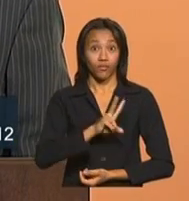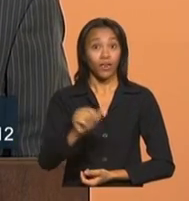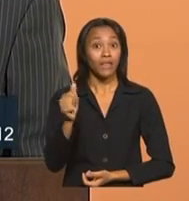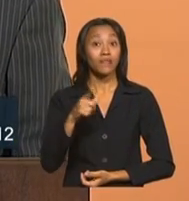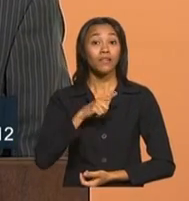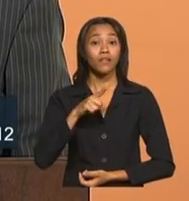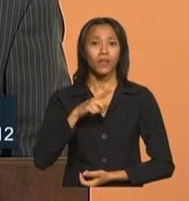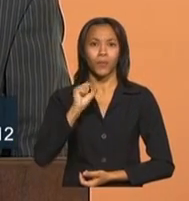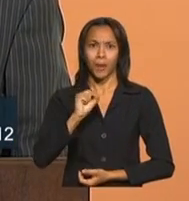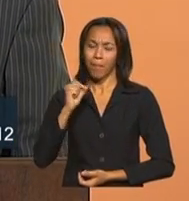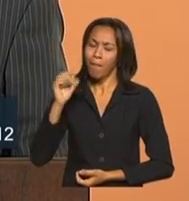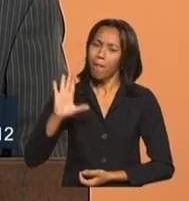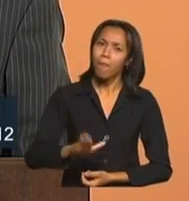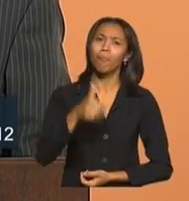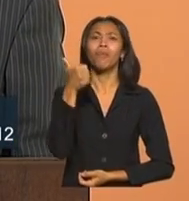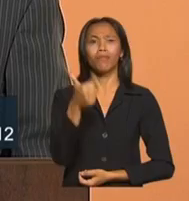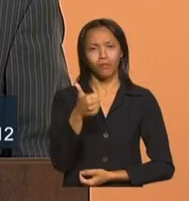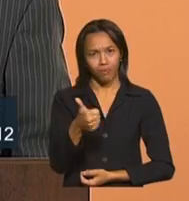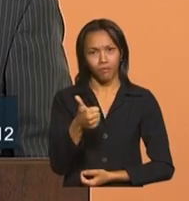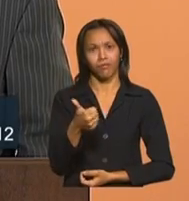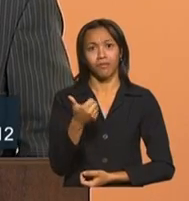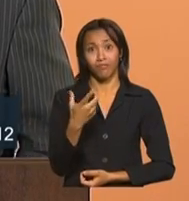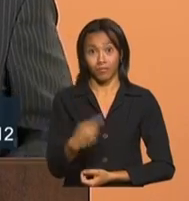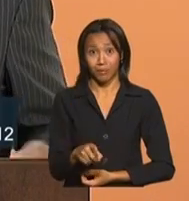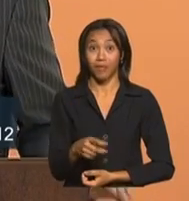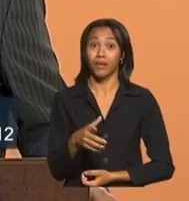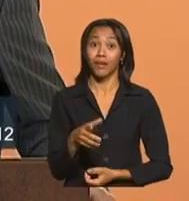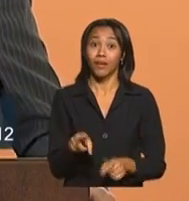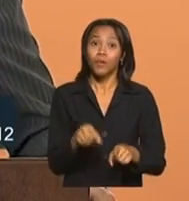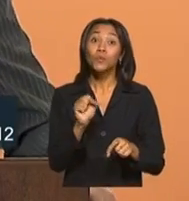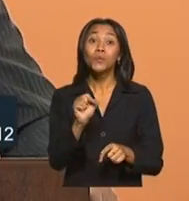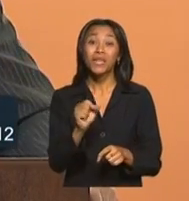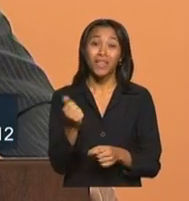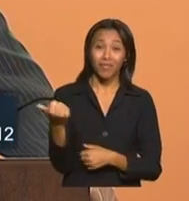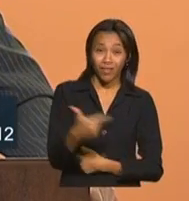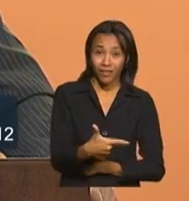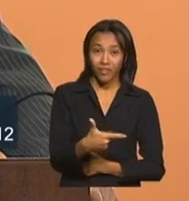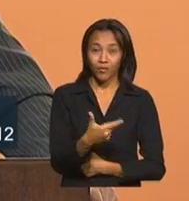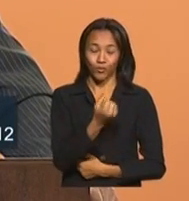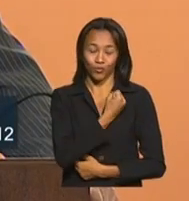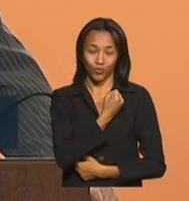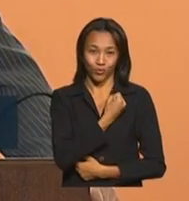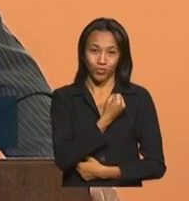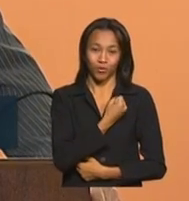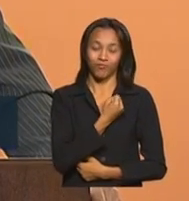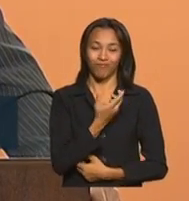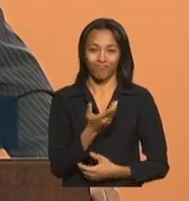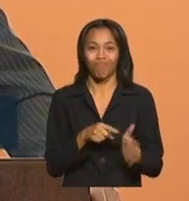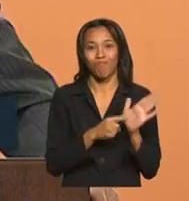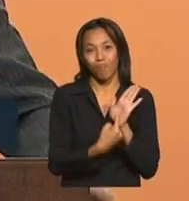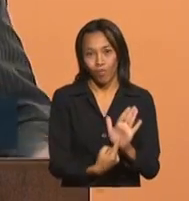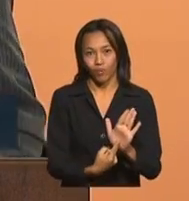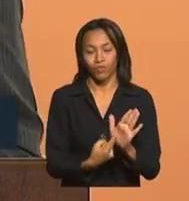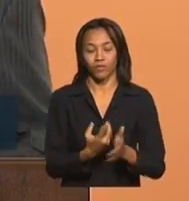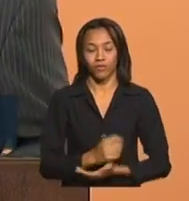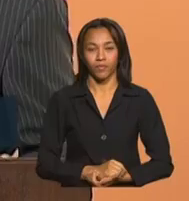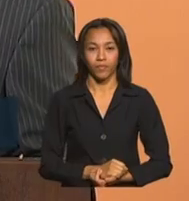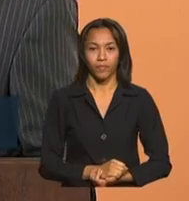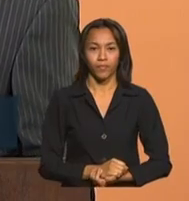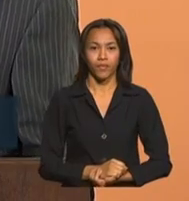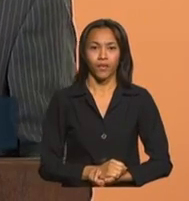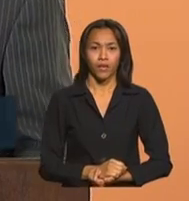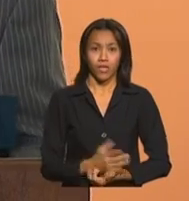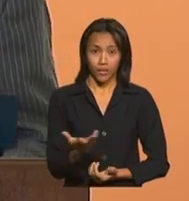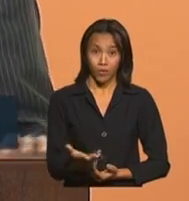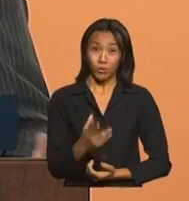será muito maior e muito mais profunda do que as estatísticas podem expor. Derrubar